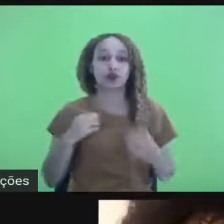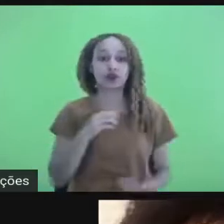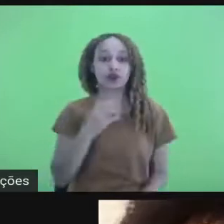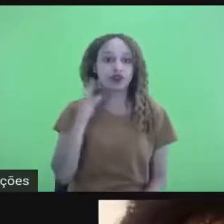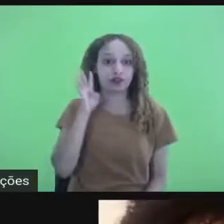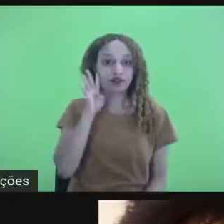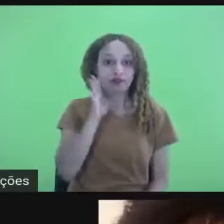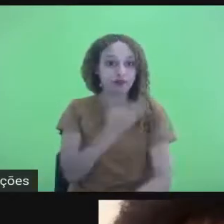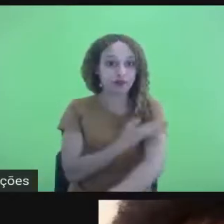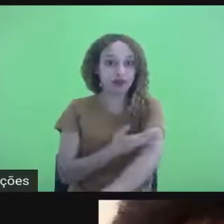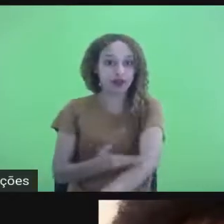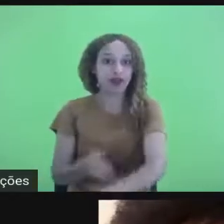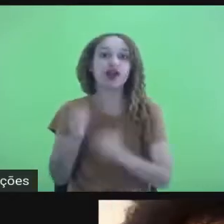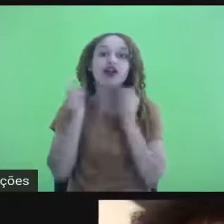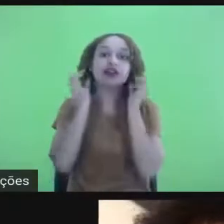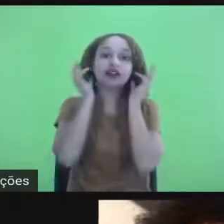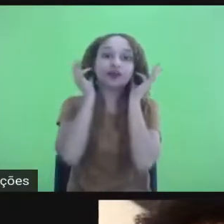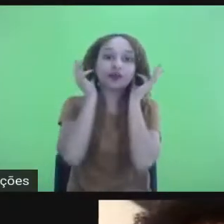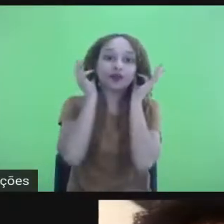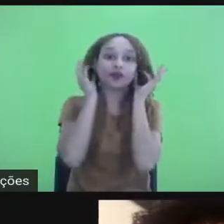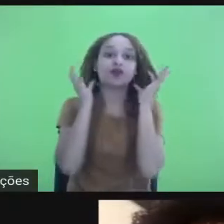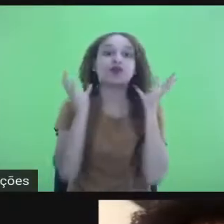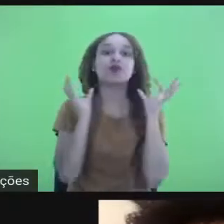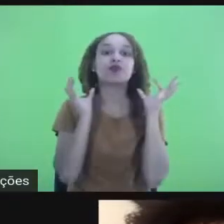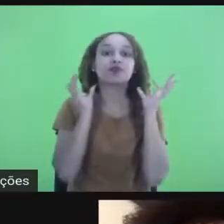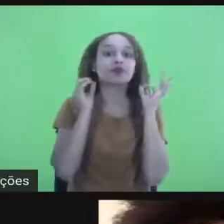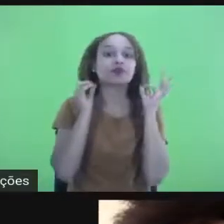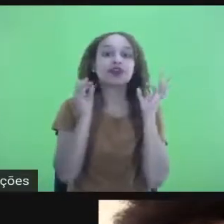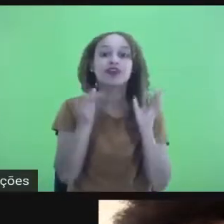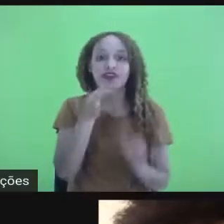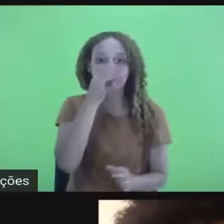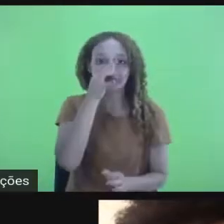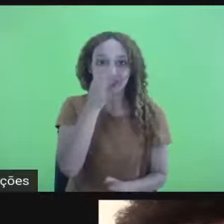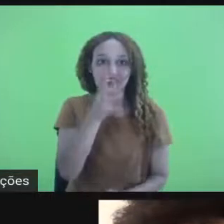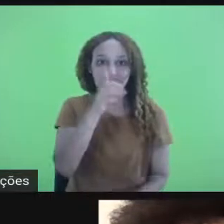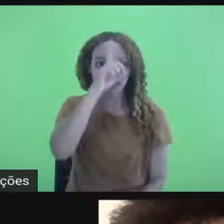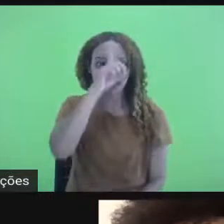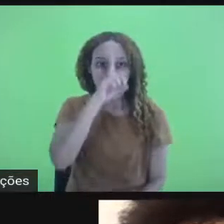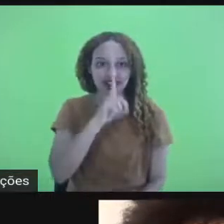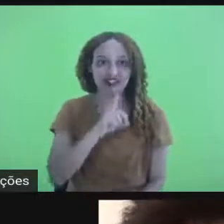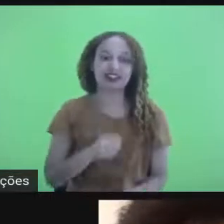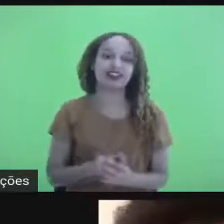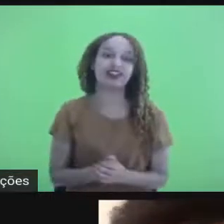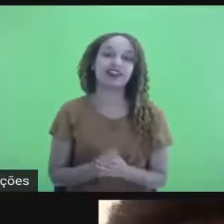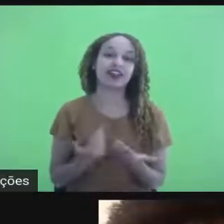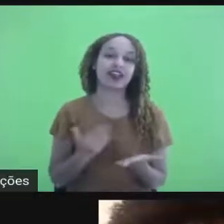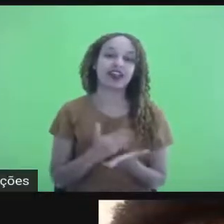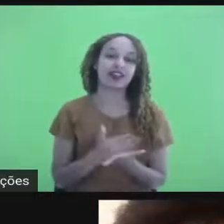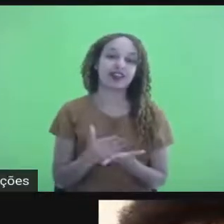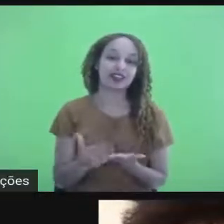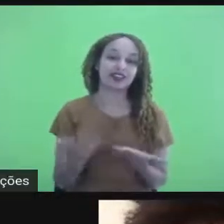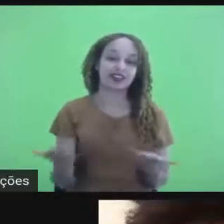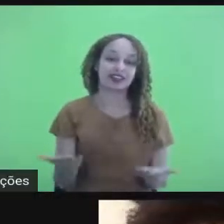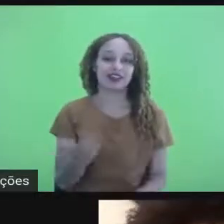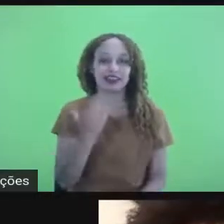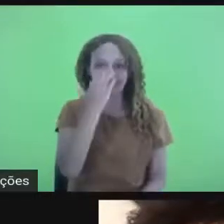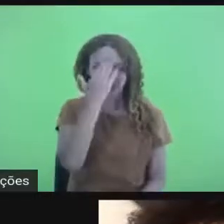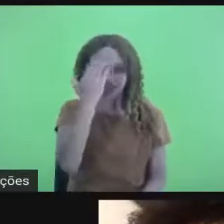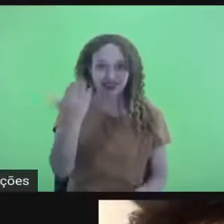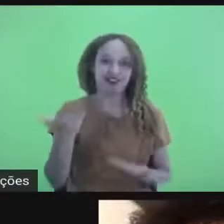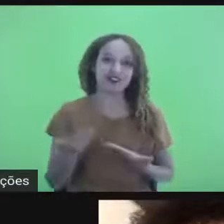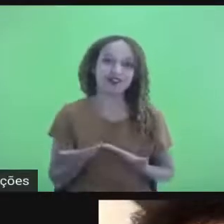num formato de flor. Então, eu queria começar agradecendo aí toda a turma, toda a organização desse